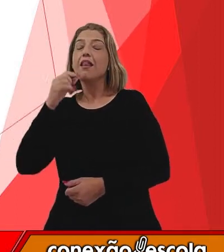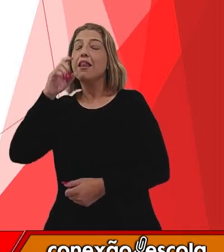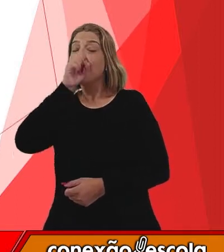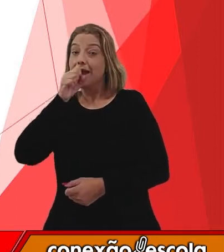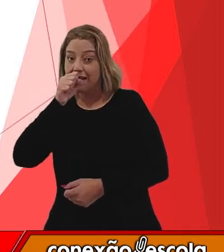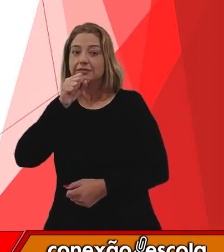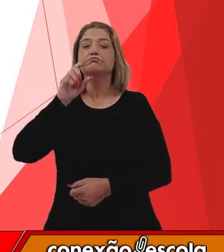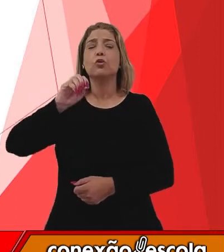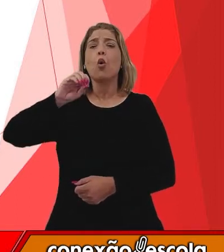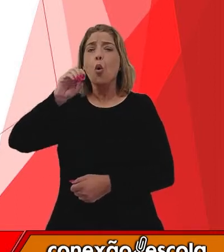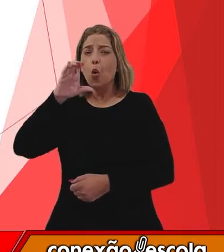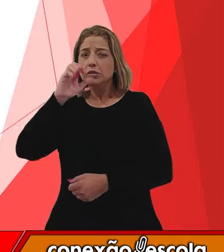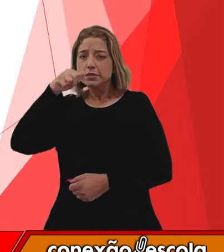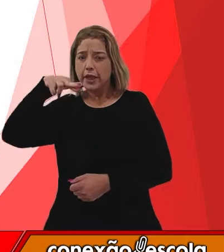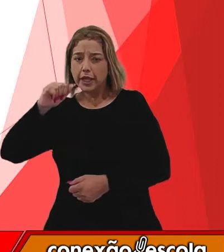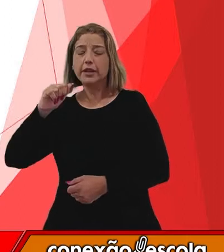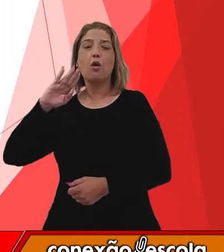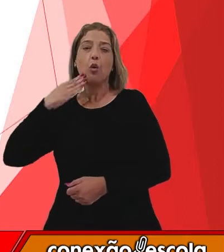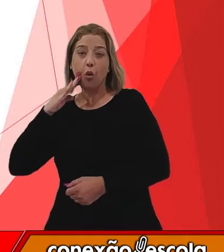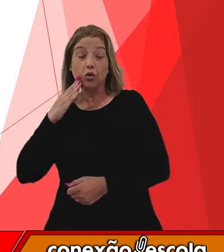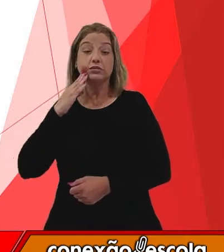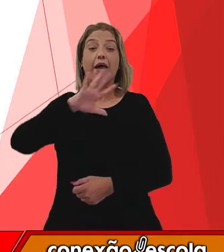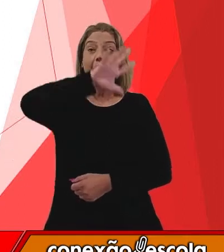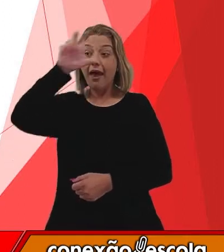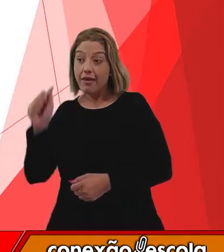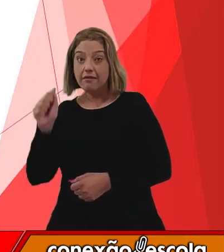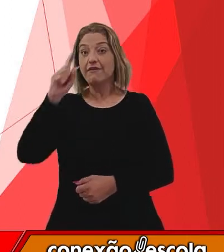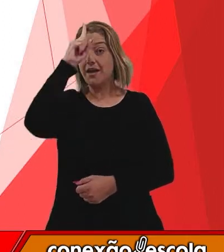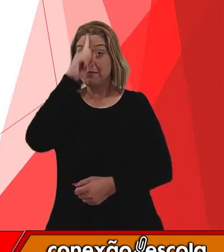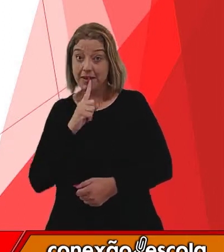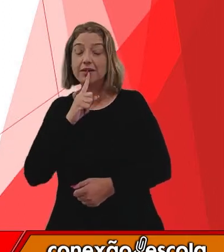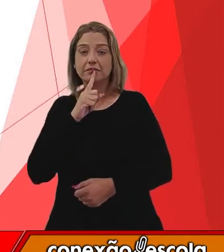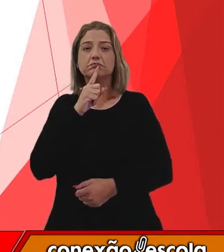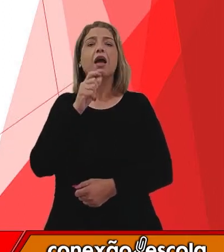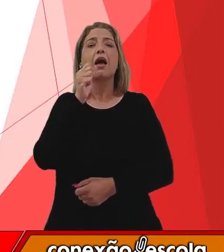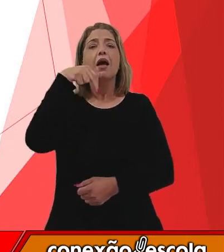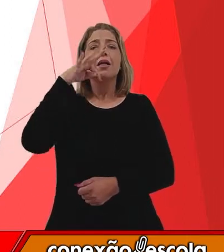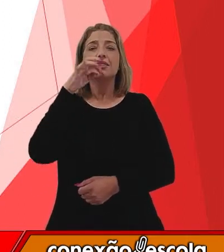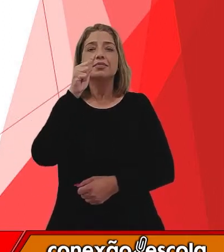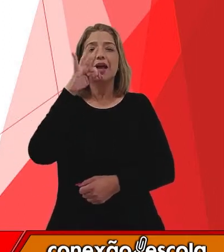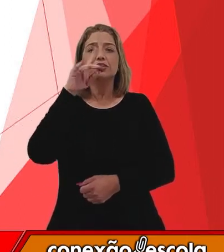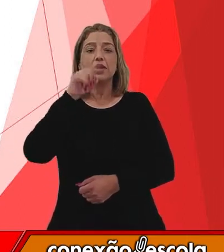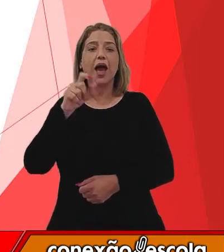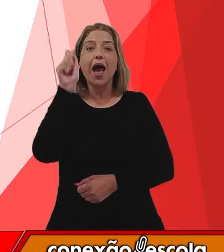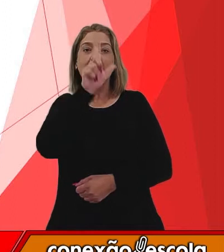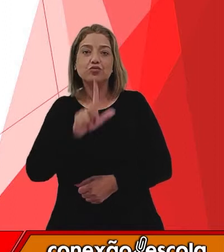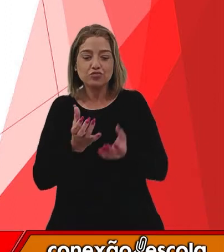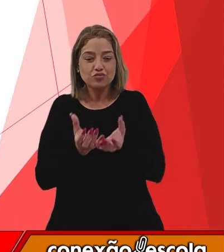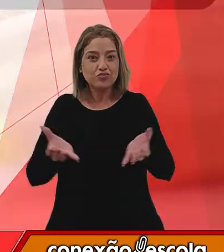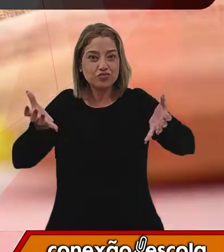cor rosa, África no amarelo e Antártida no azul. Onde será que está o